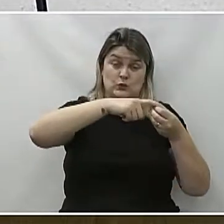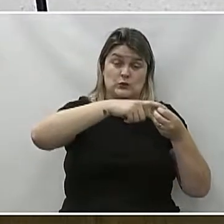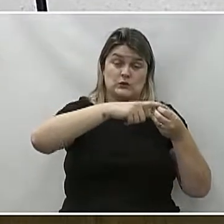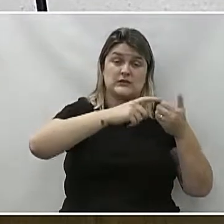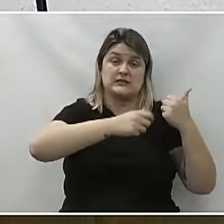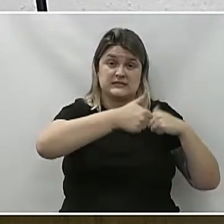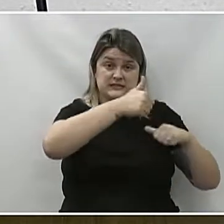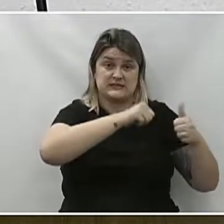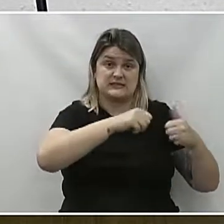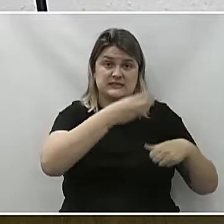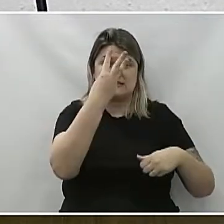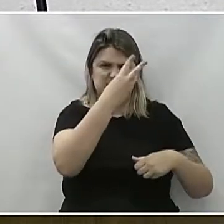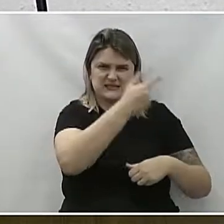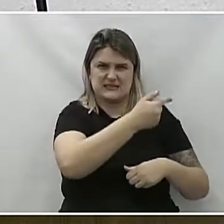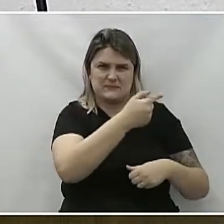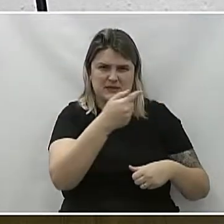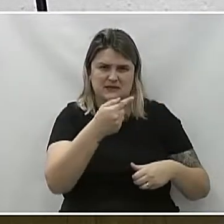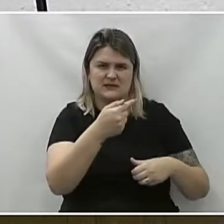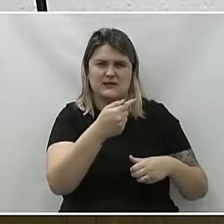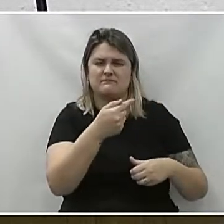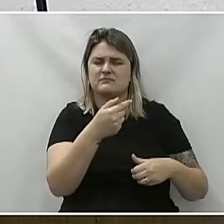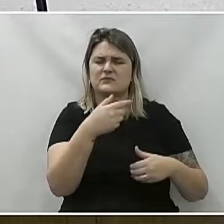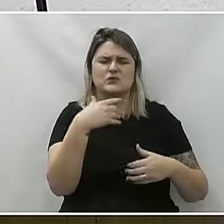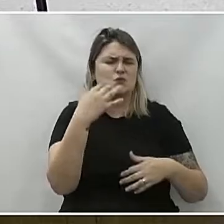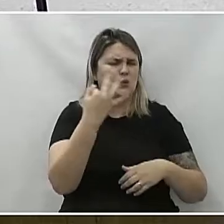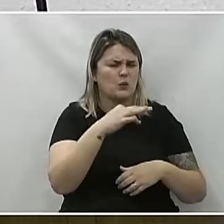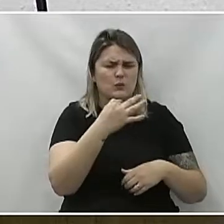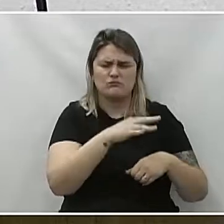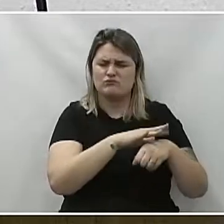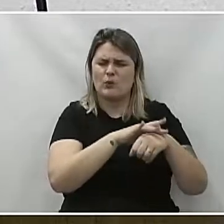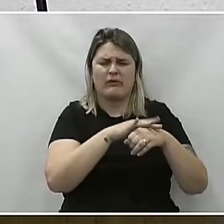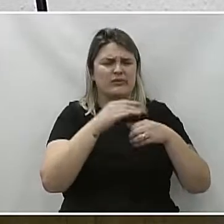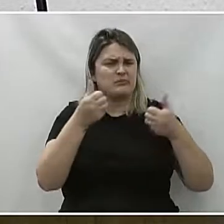na 3ª semana de agosto, ele passou muito mal,